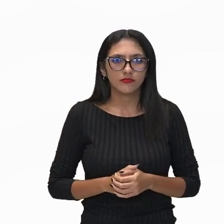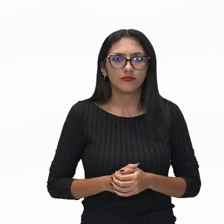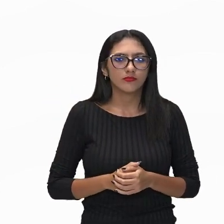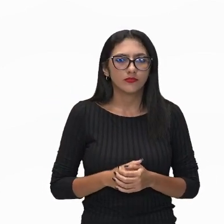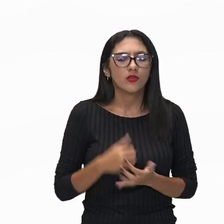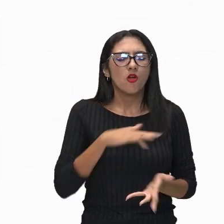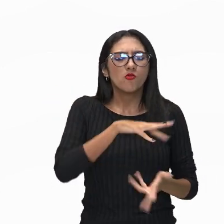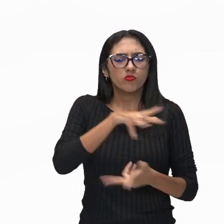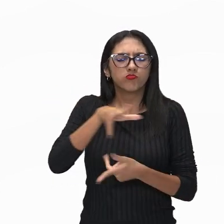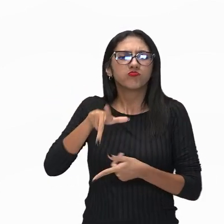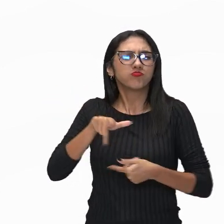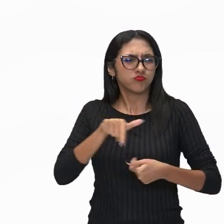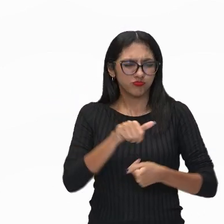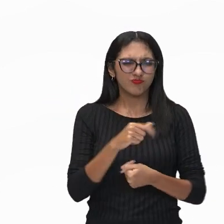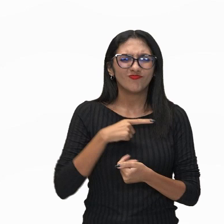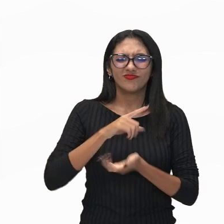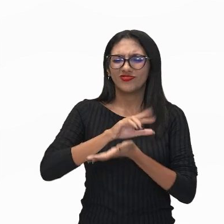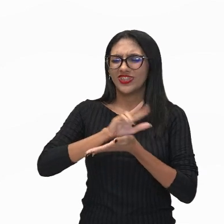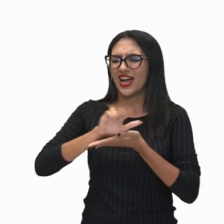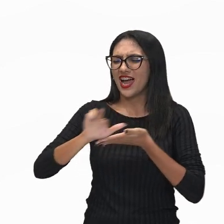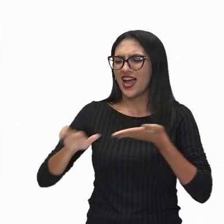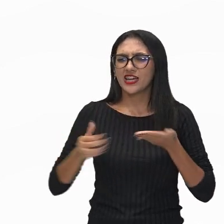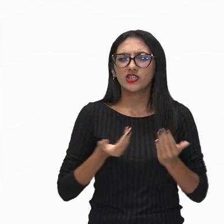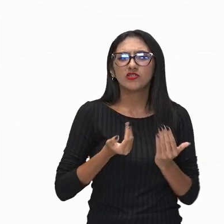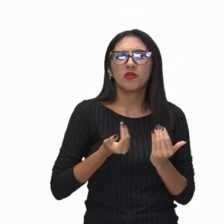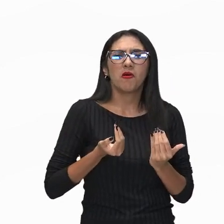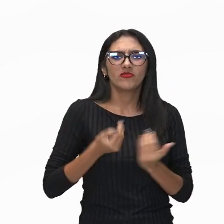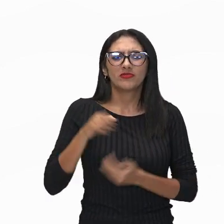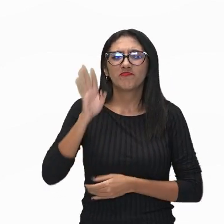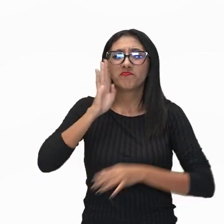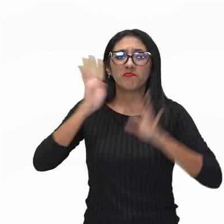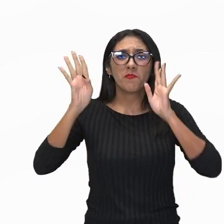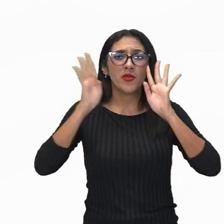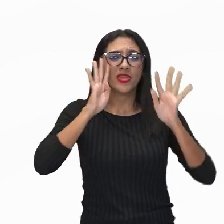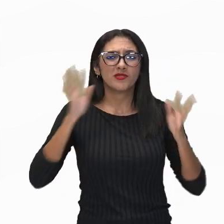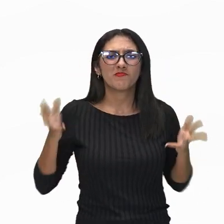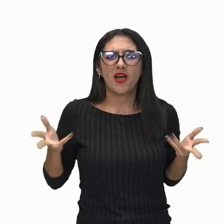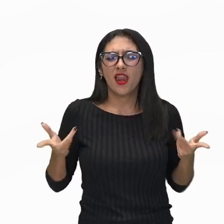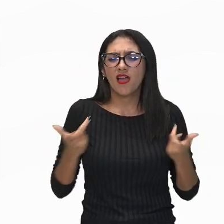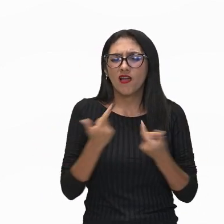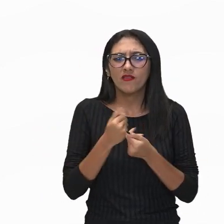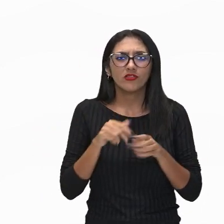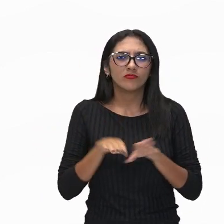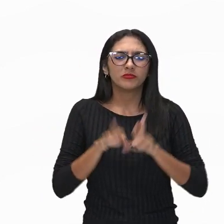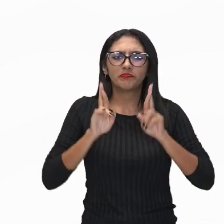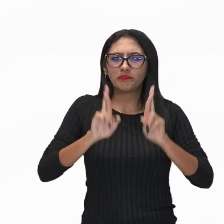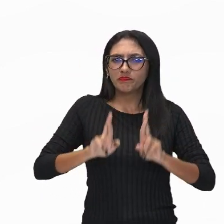de jovens com mentes brilhantes e grandes esperanças.